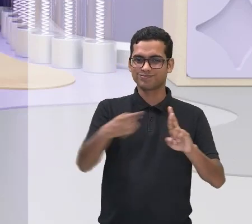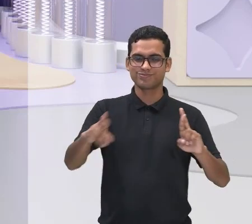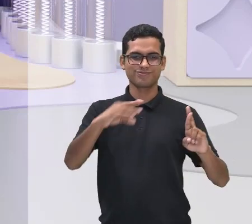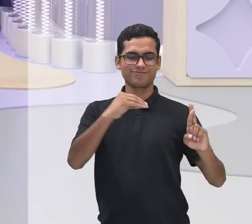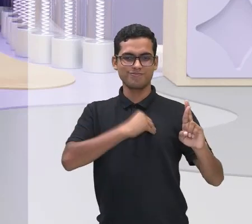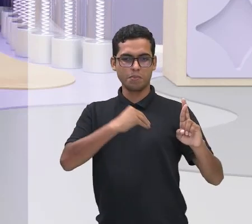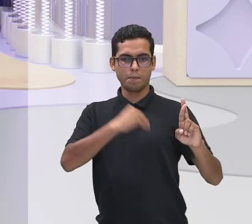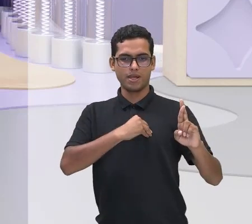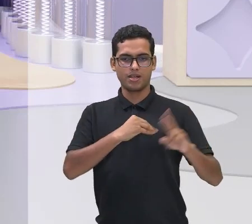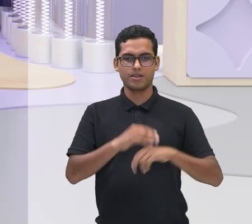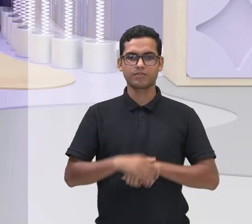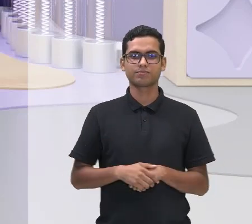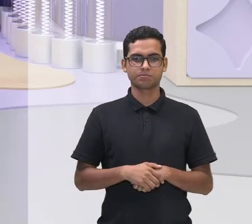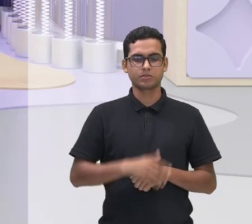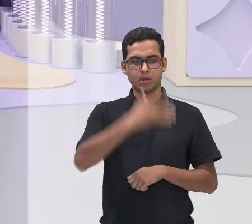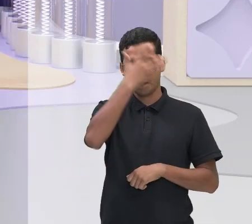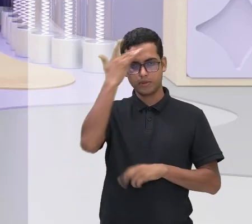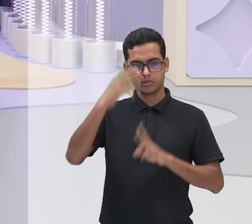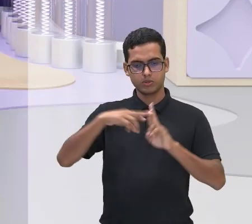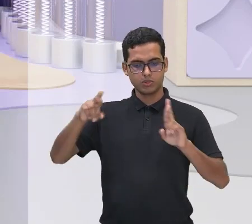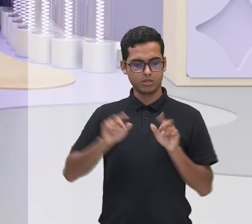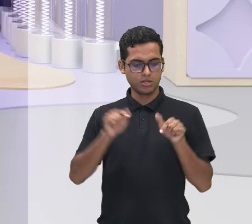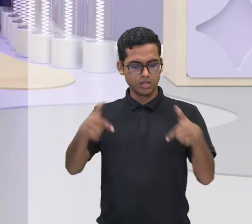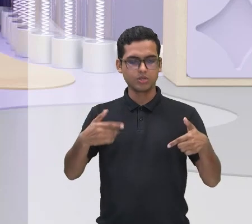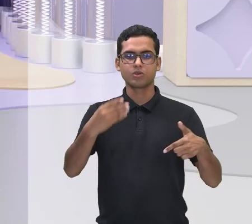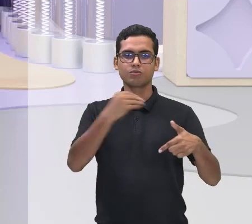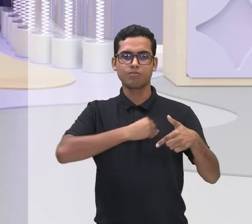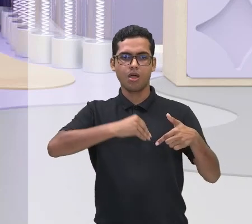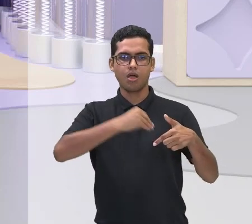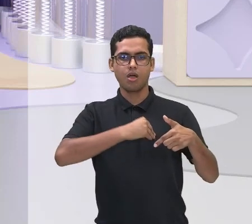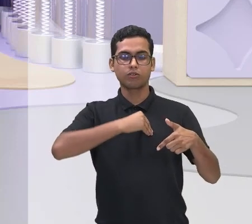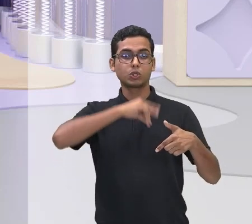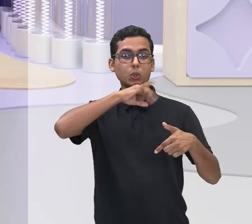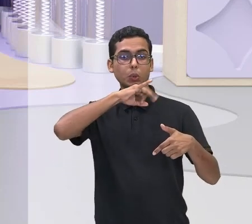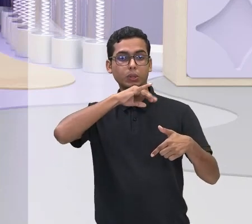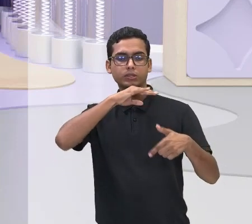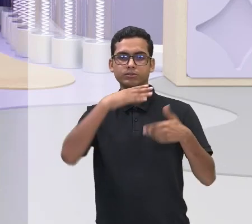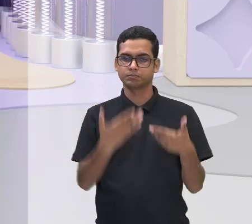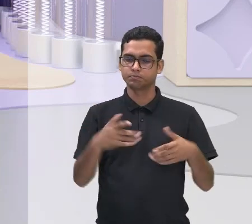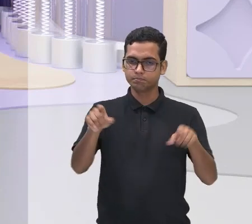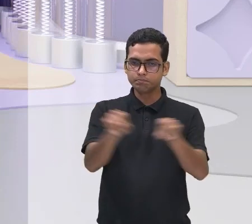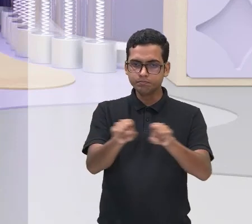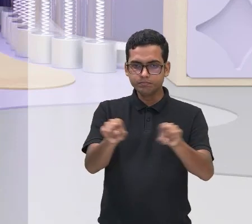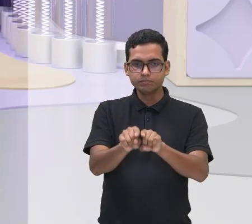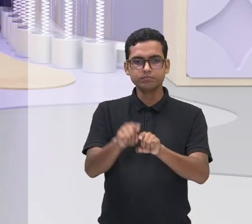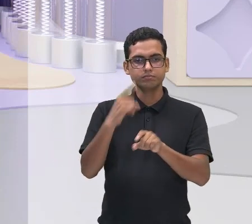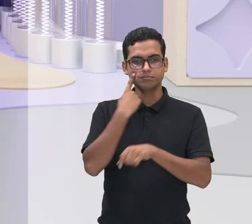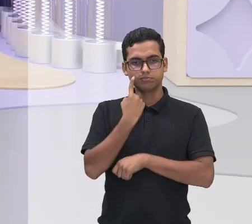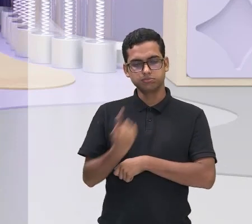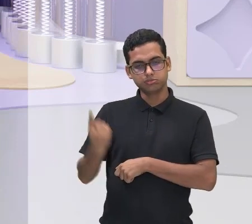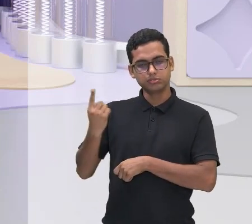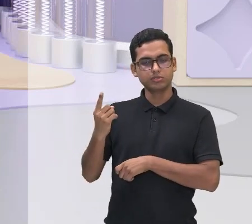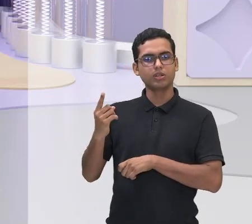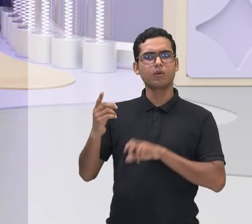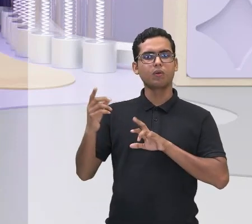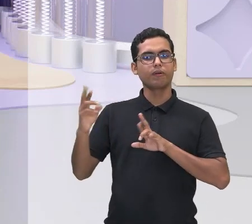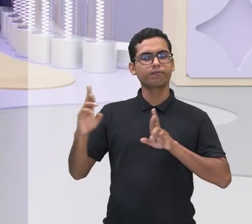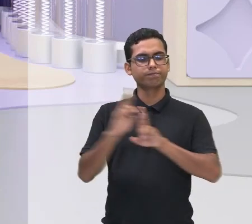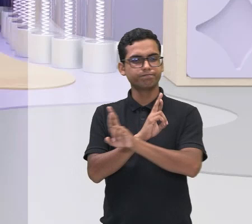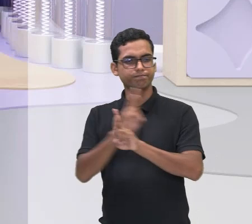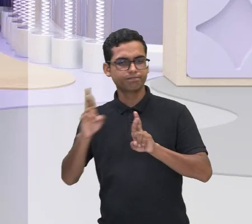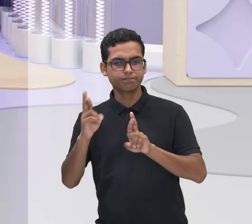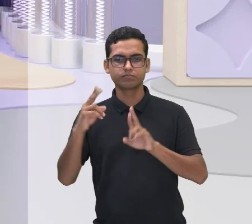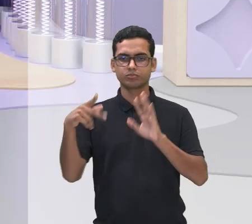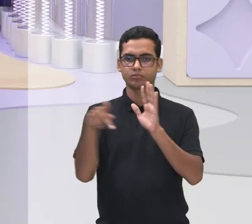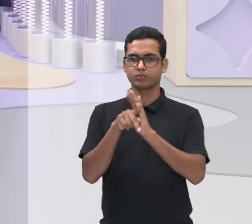o religioso age mal. Né? Isso é simplesmente uma forma dessa relação ou não relação com